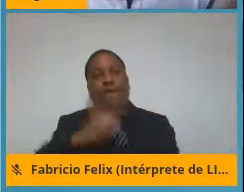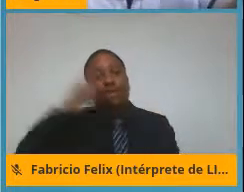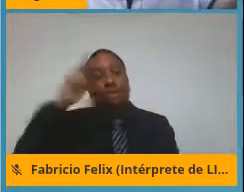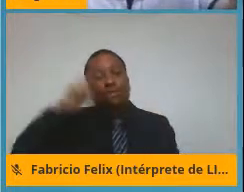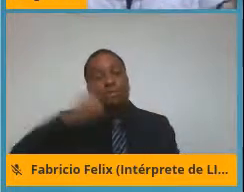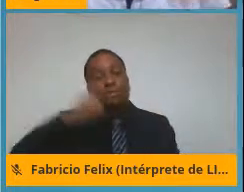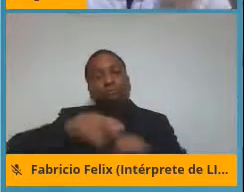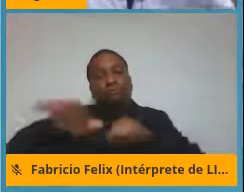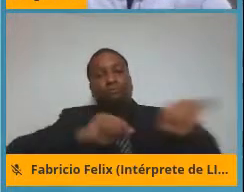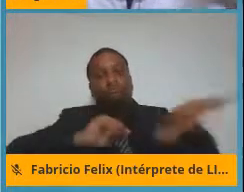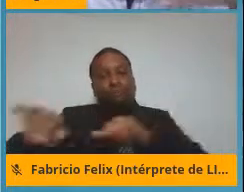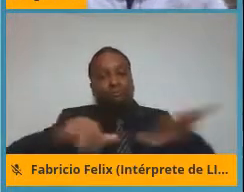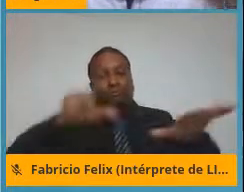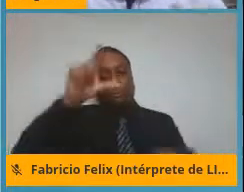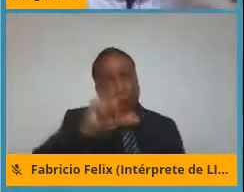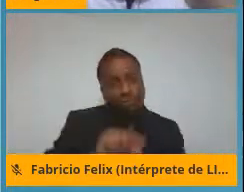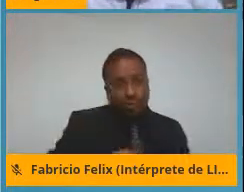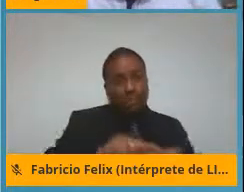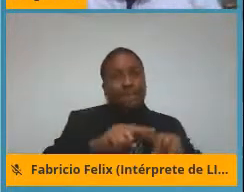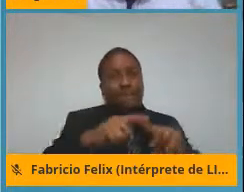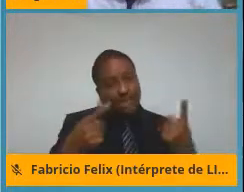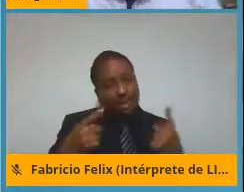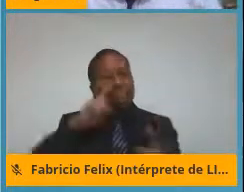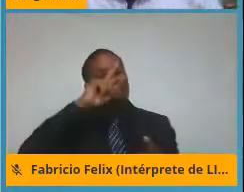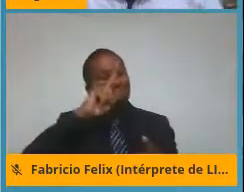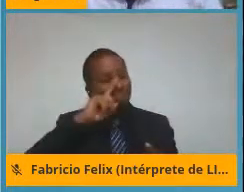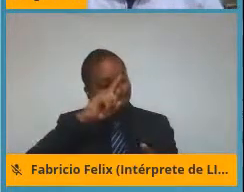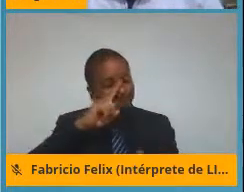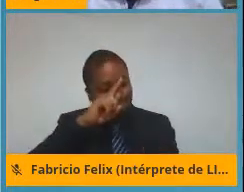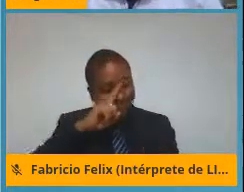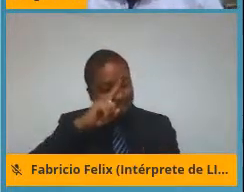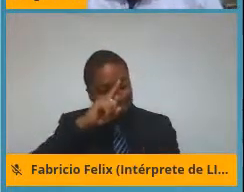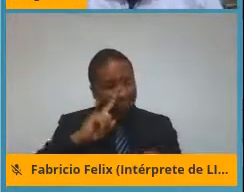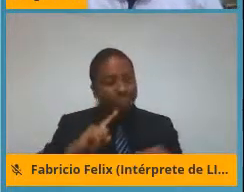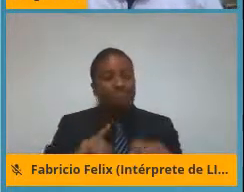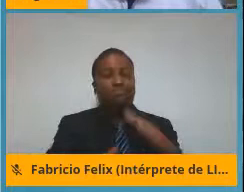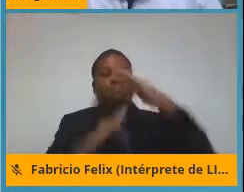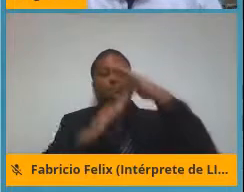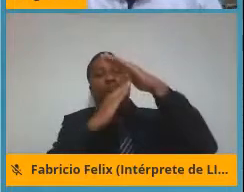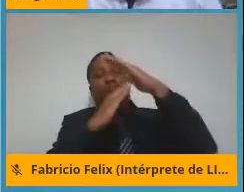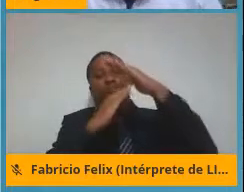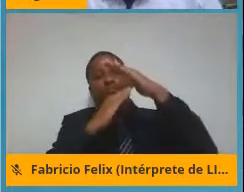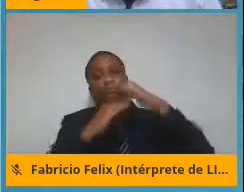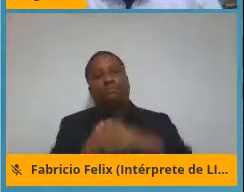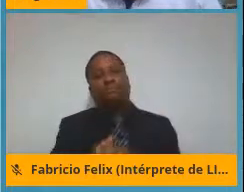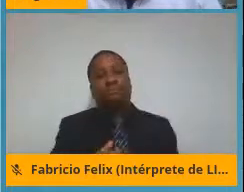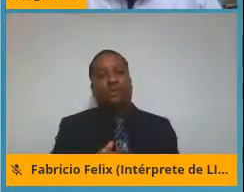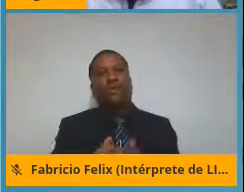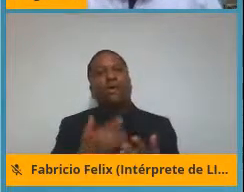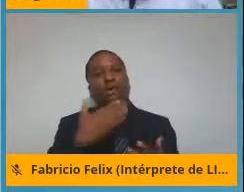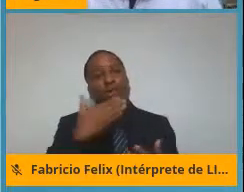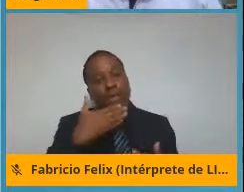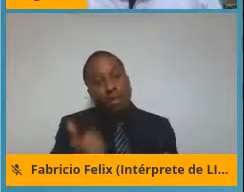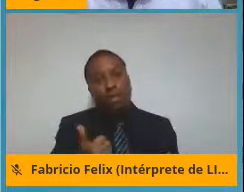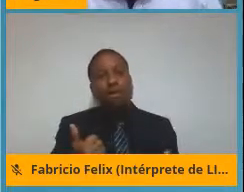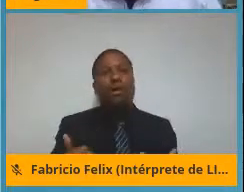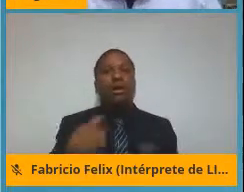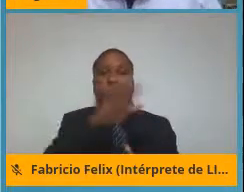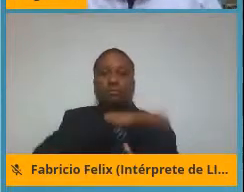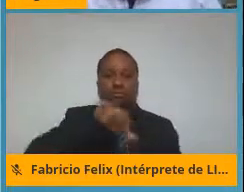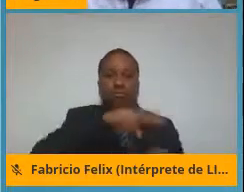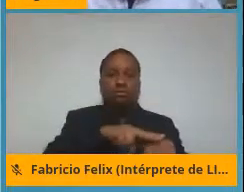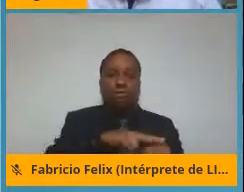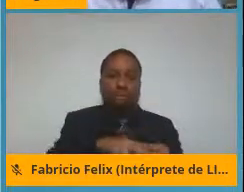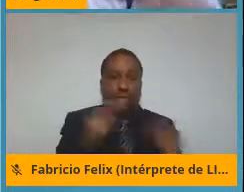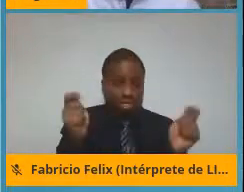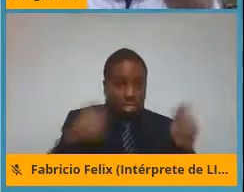isso aqui ainda está dando um alto risco epidêmico. Aí o ideal seria a gente chegar na zona verde. Isso é